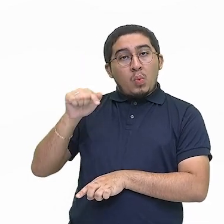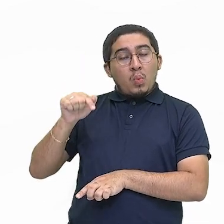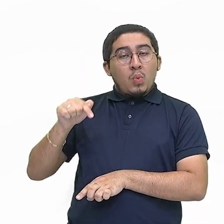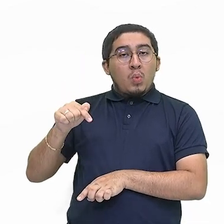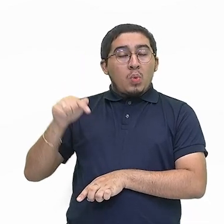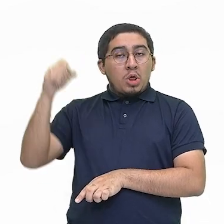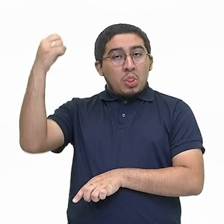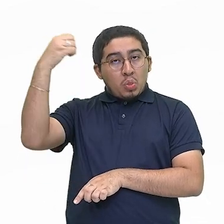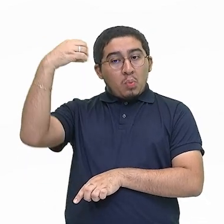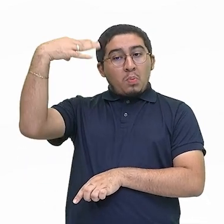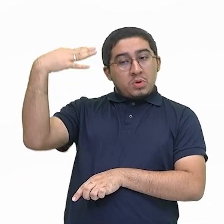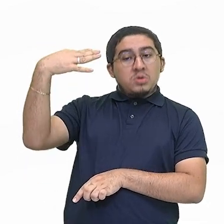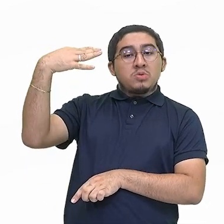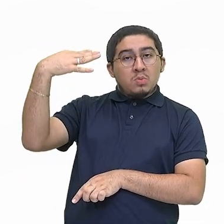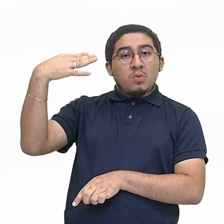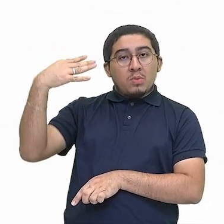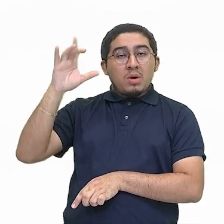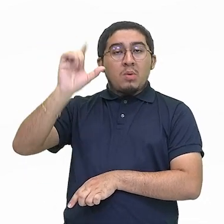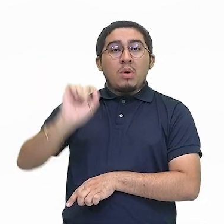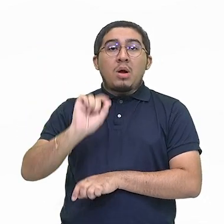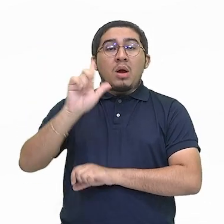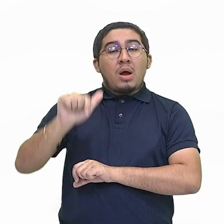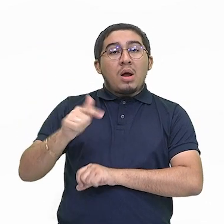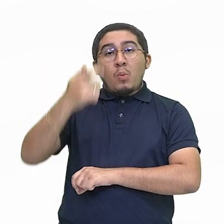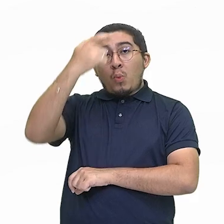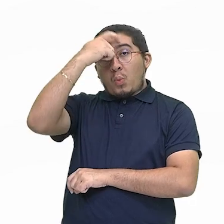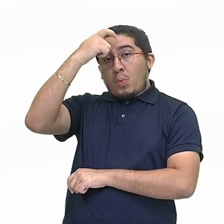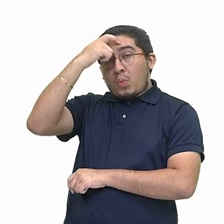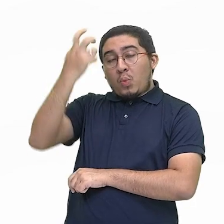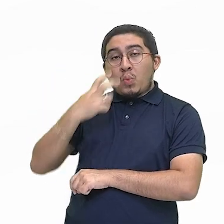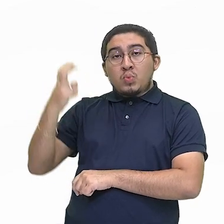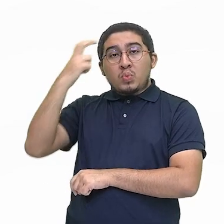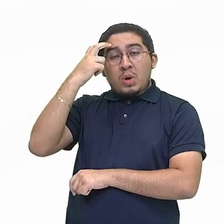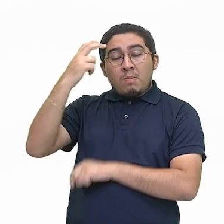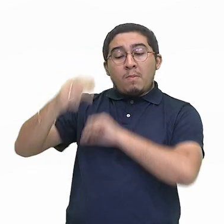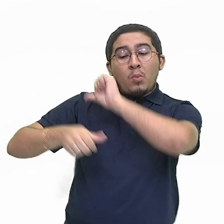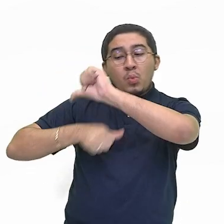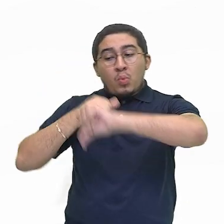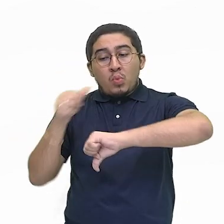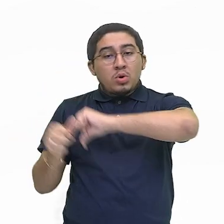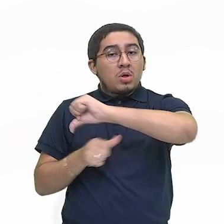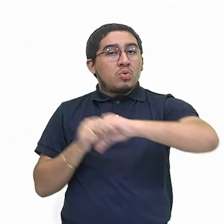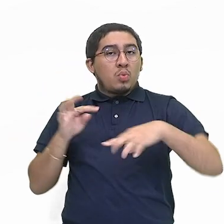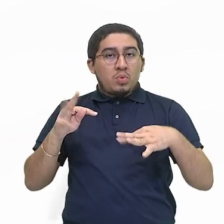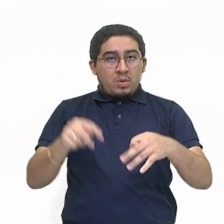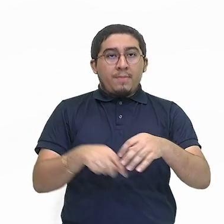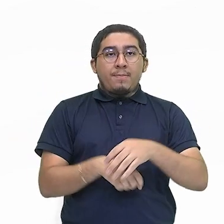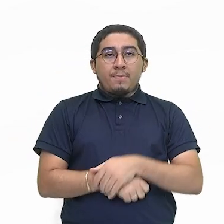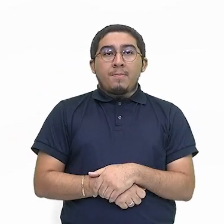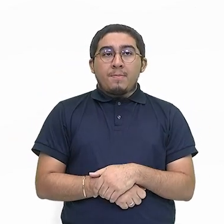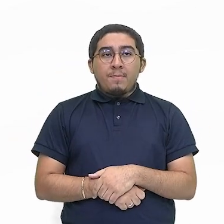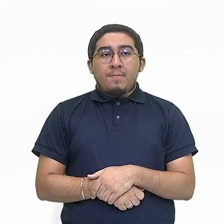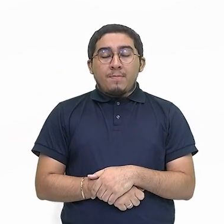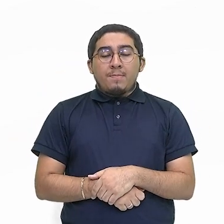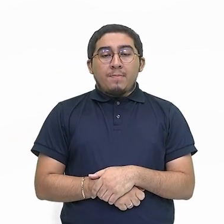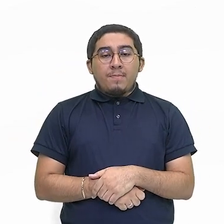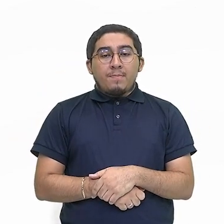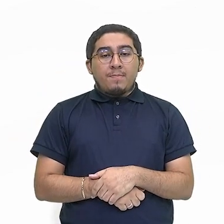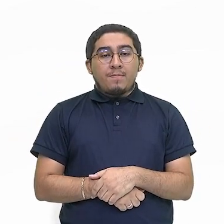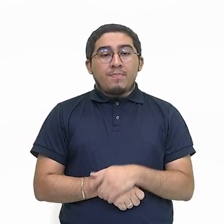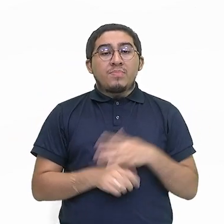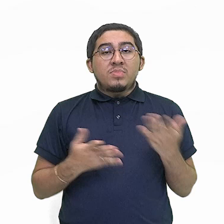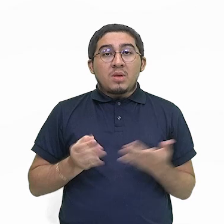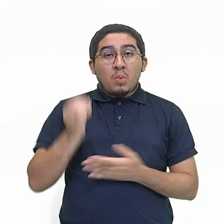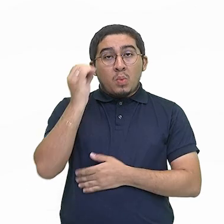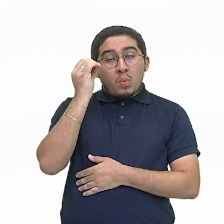cultural, que vai mudar o pensamento, a forma de você, né, ver as coisas. Muito bem, então o conhecimento